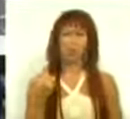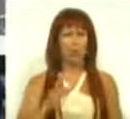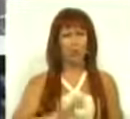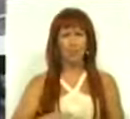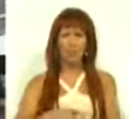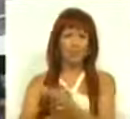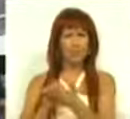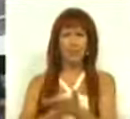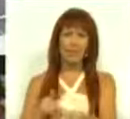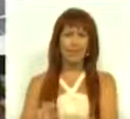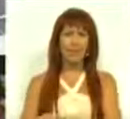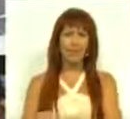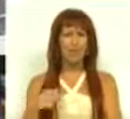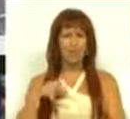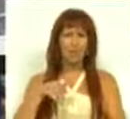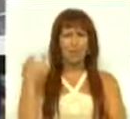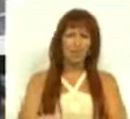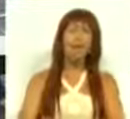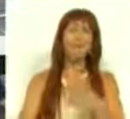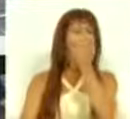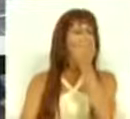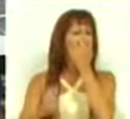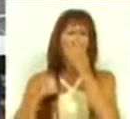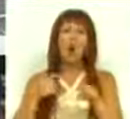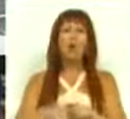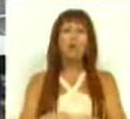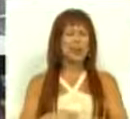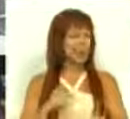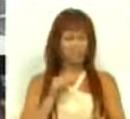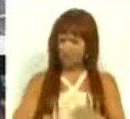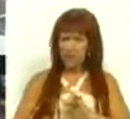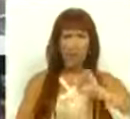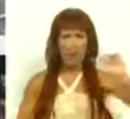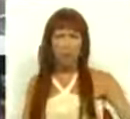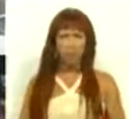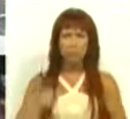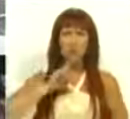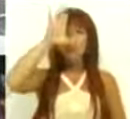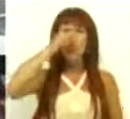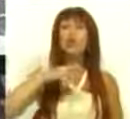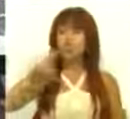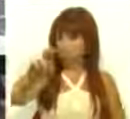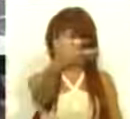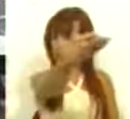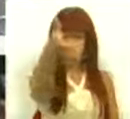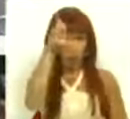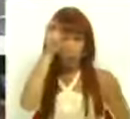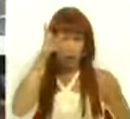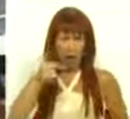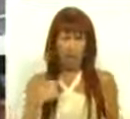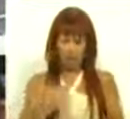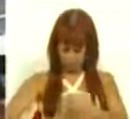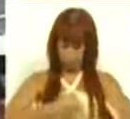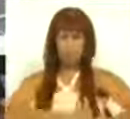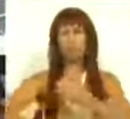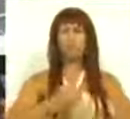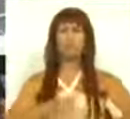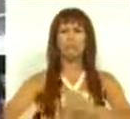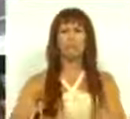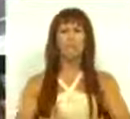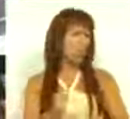dias com esta realidade nacional. E não vamos demover-nos. Senhora Ministra, eu desejo-lhe coragem para levar a